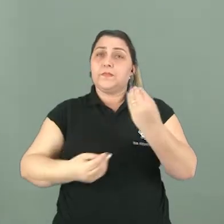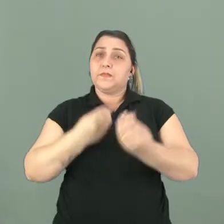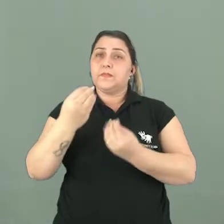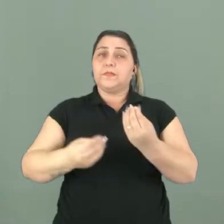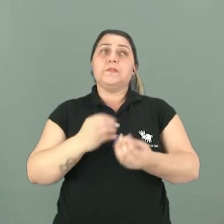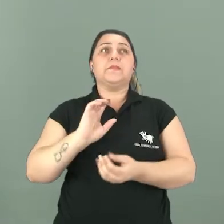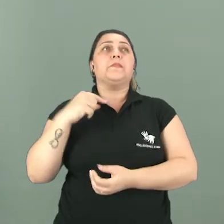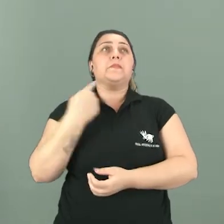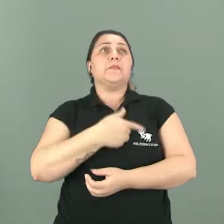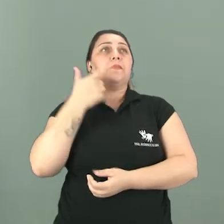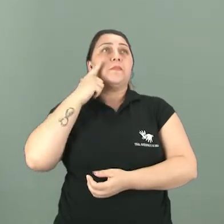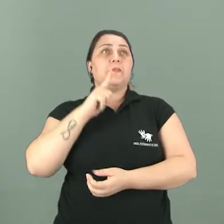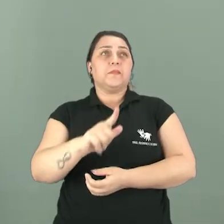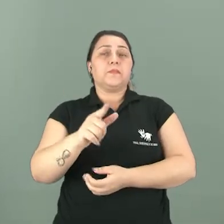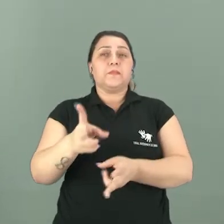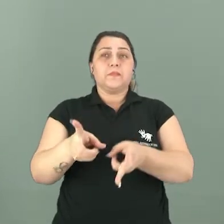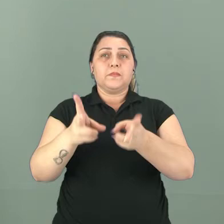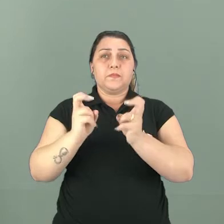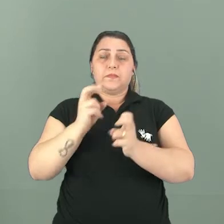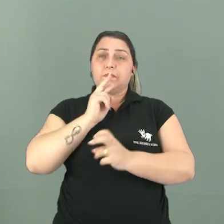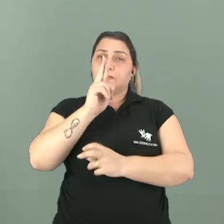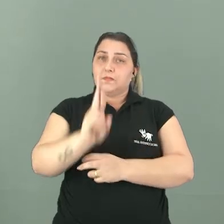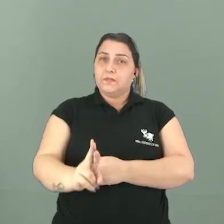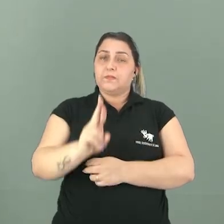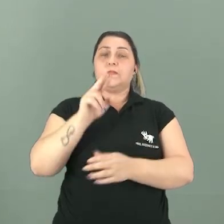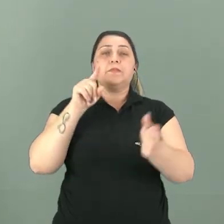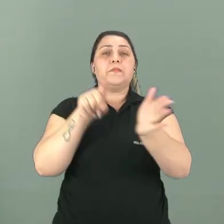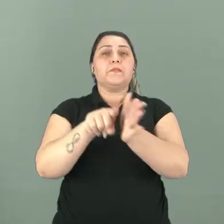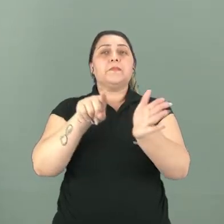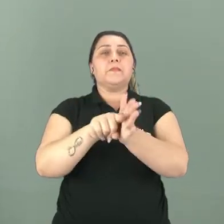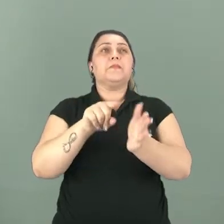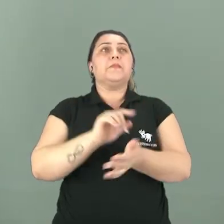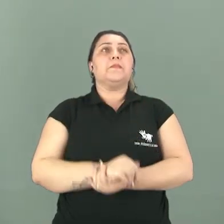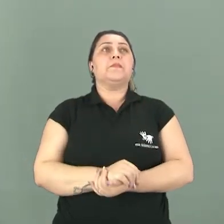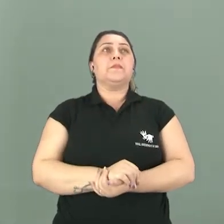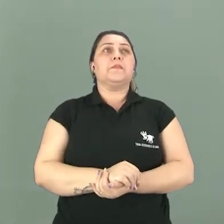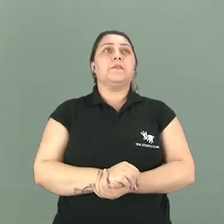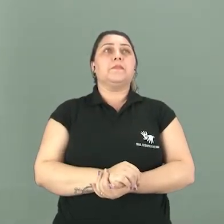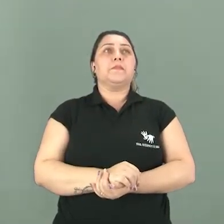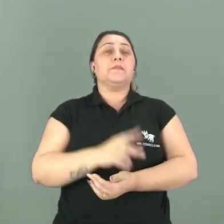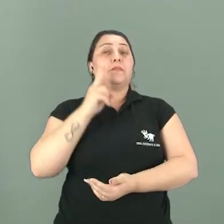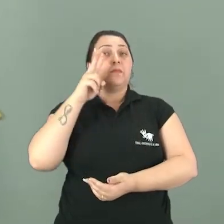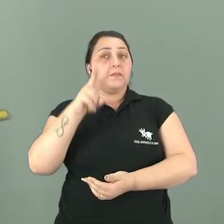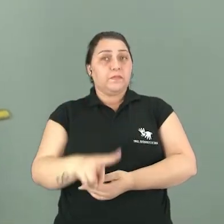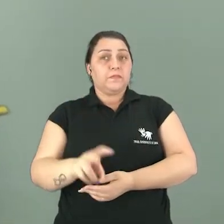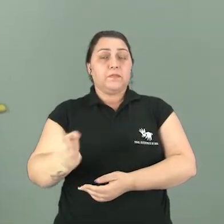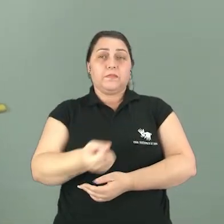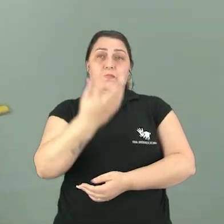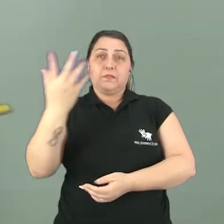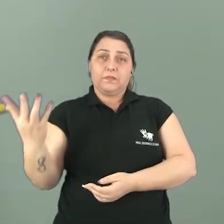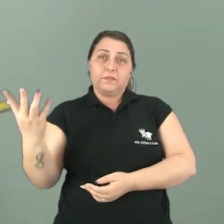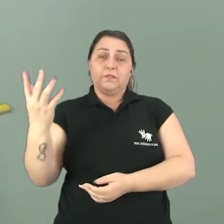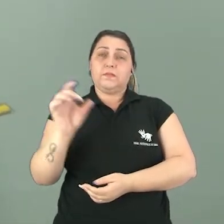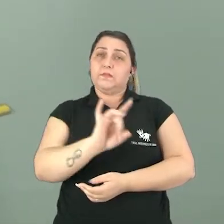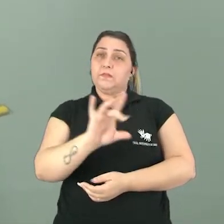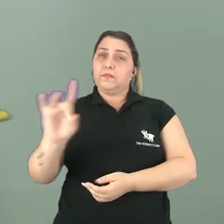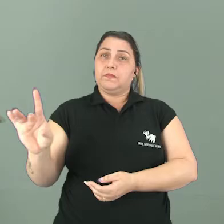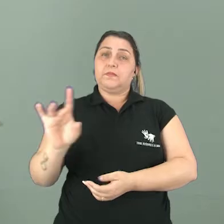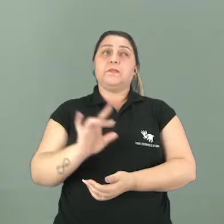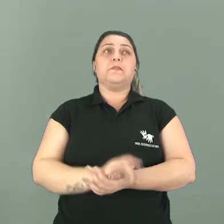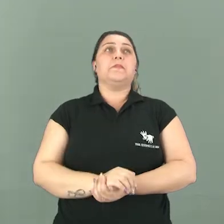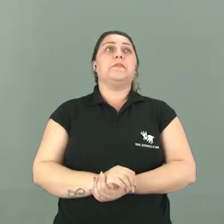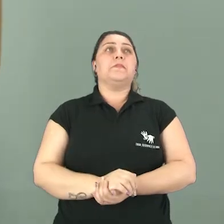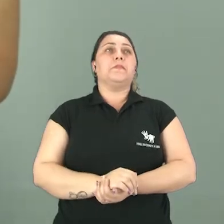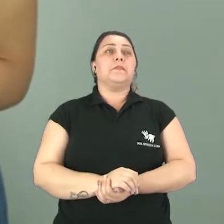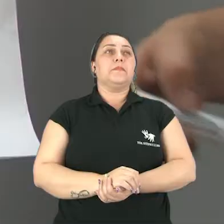será que nós conseguimos perceber a resposta dessa perguntinha? Isso mesmo, verificando a quantidade de votação de